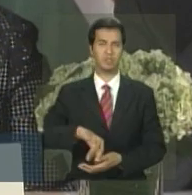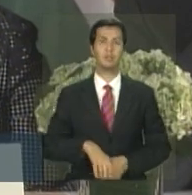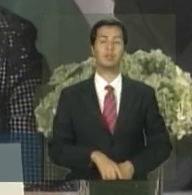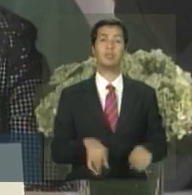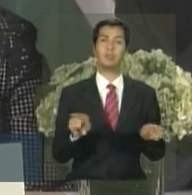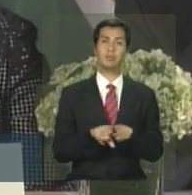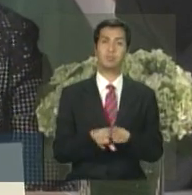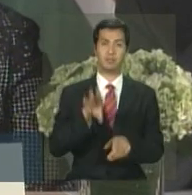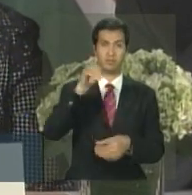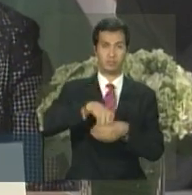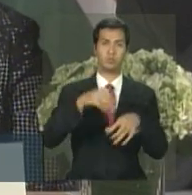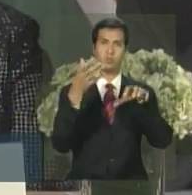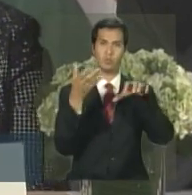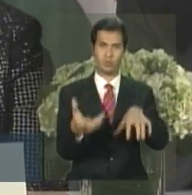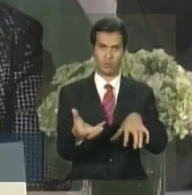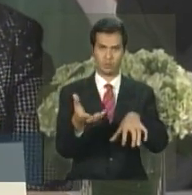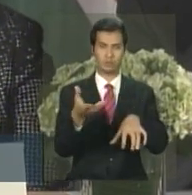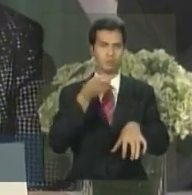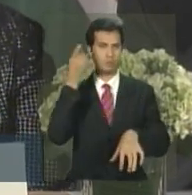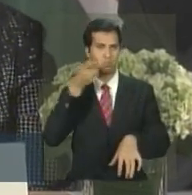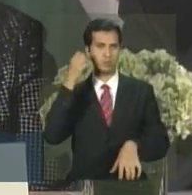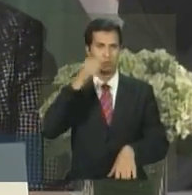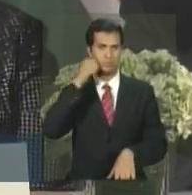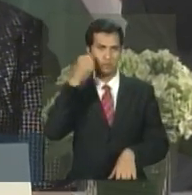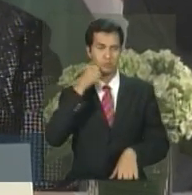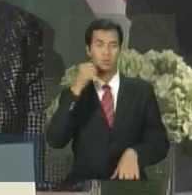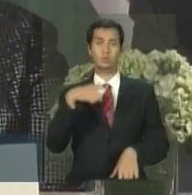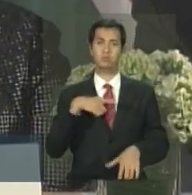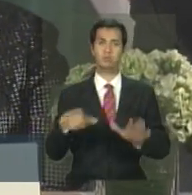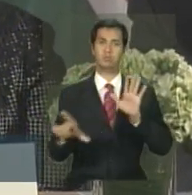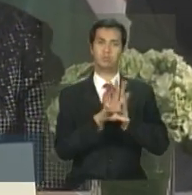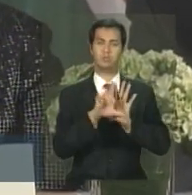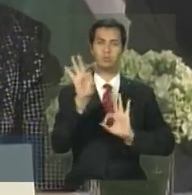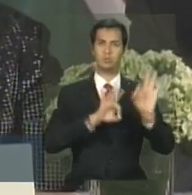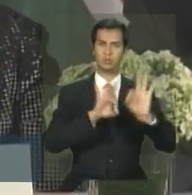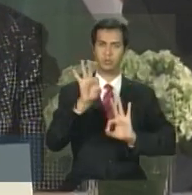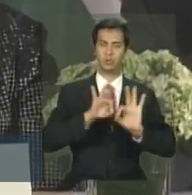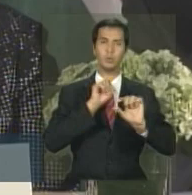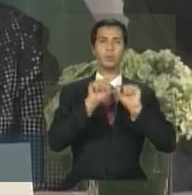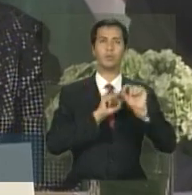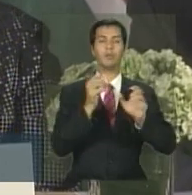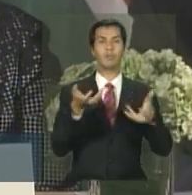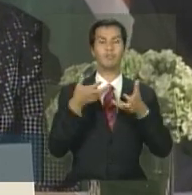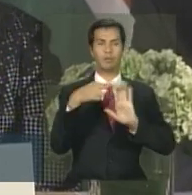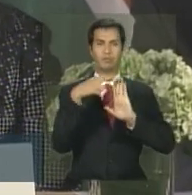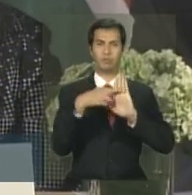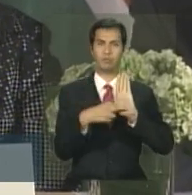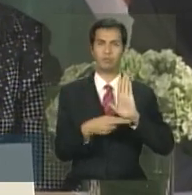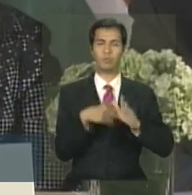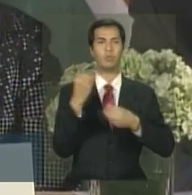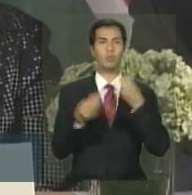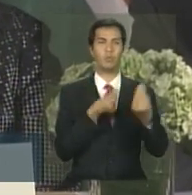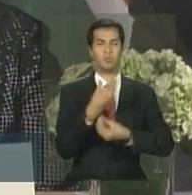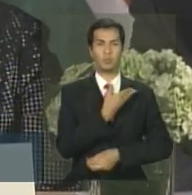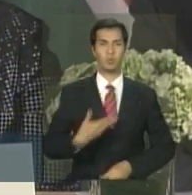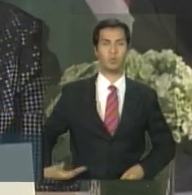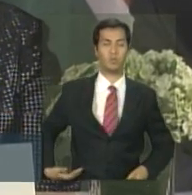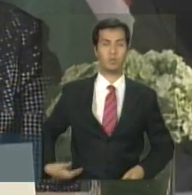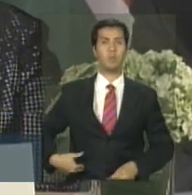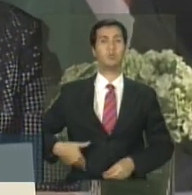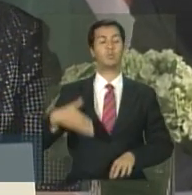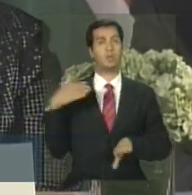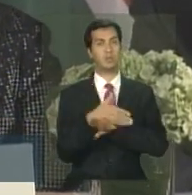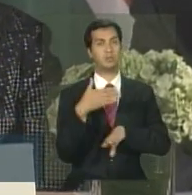Congresso Nacional um projeto de lei destinado a regulamentar o acesso às informações públicas